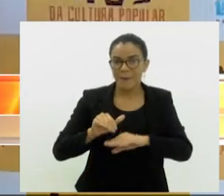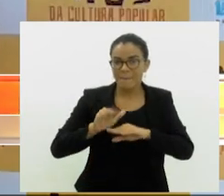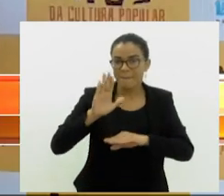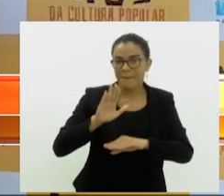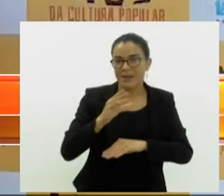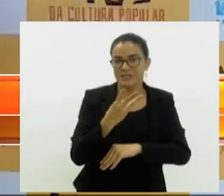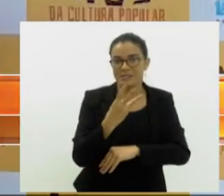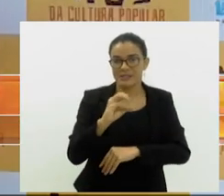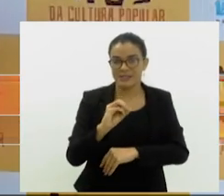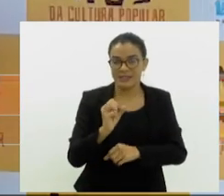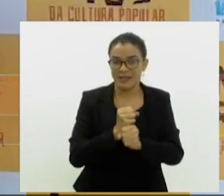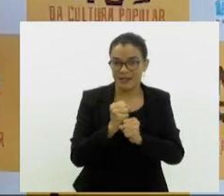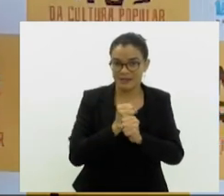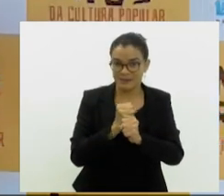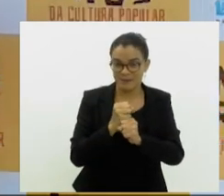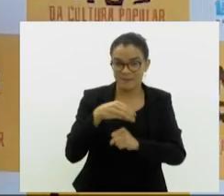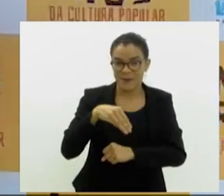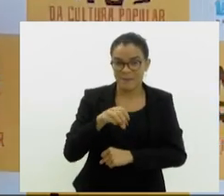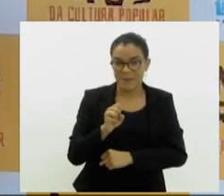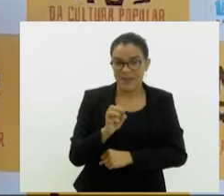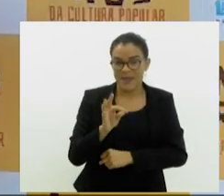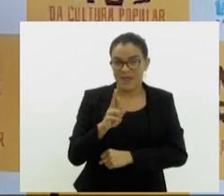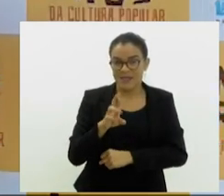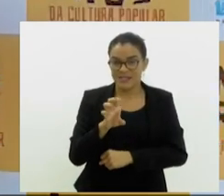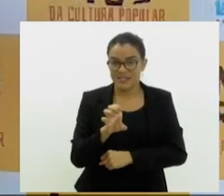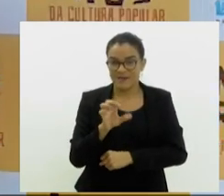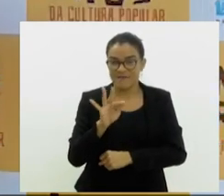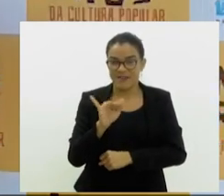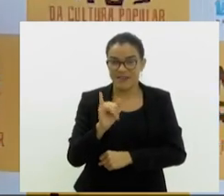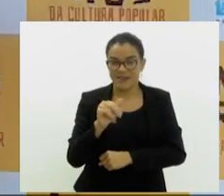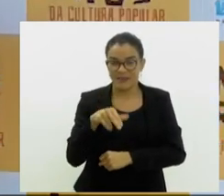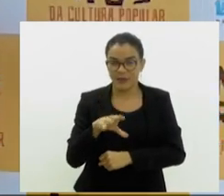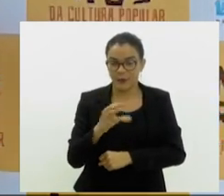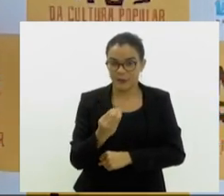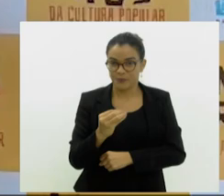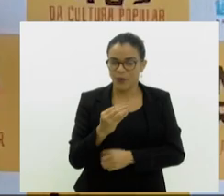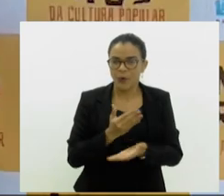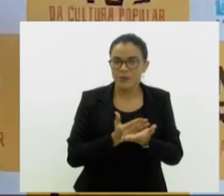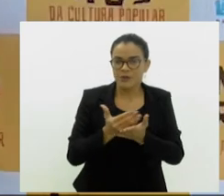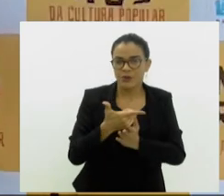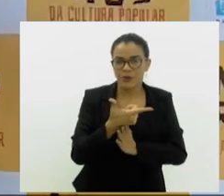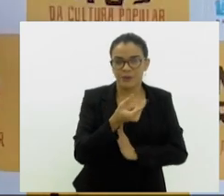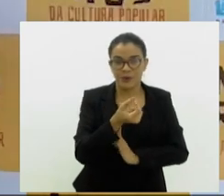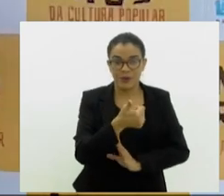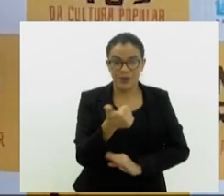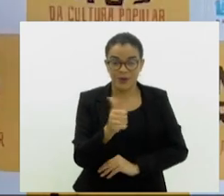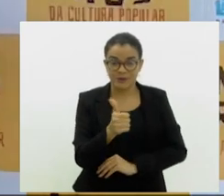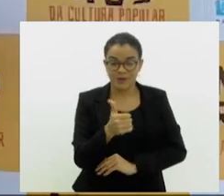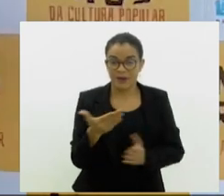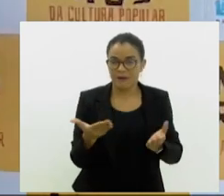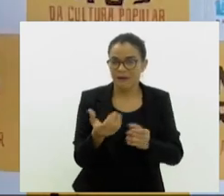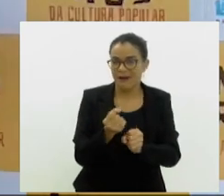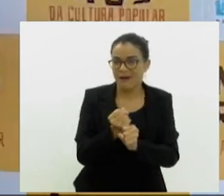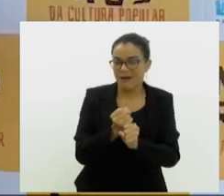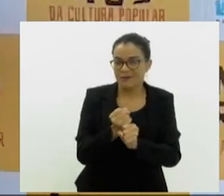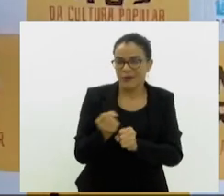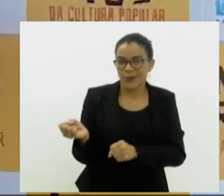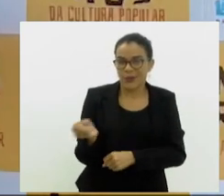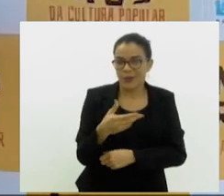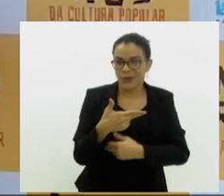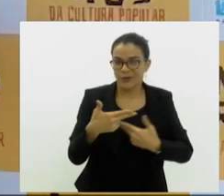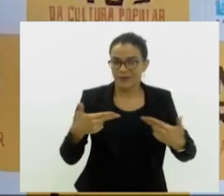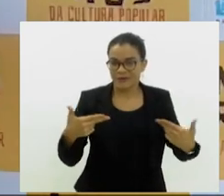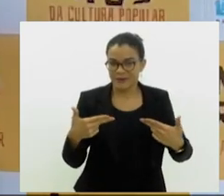30 anos pelo mestre Fein. O evento acontece desde 2011 e esse ano a gente está com uma novidade, um